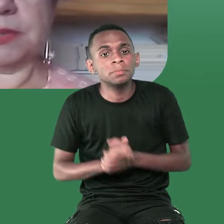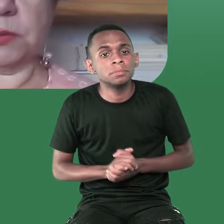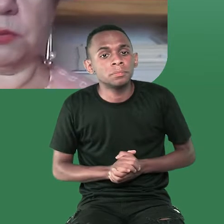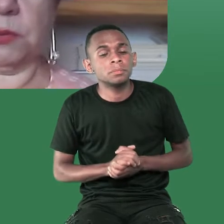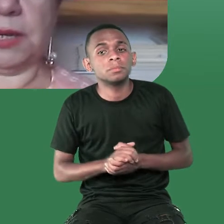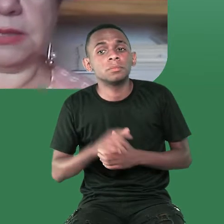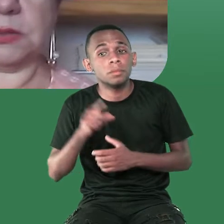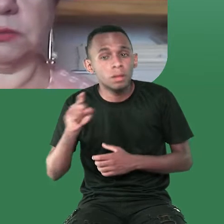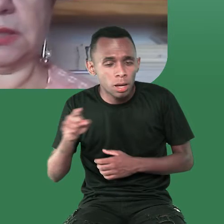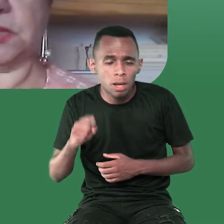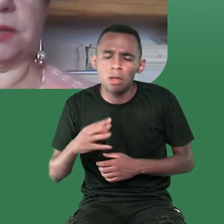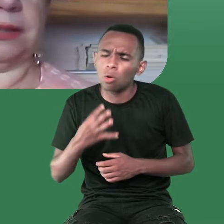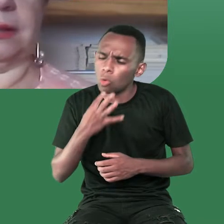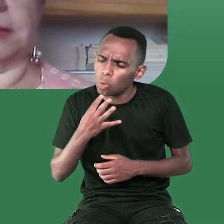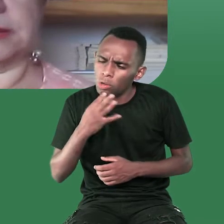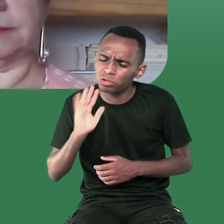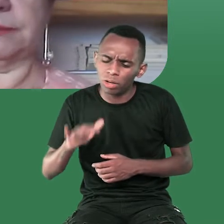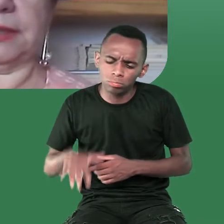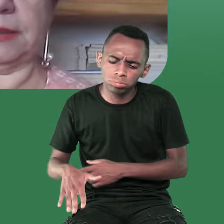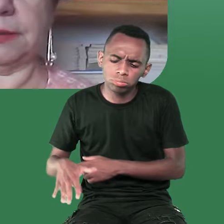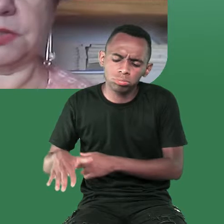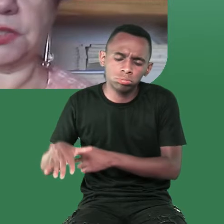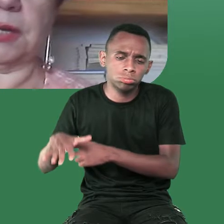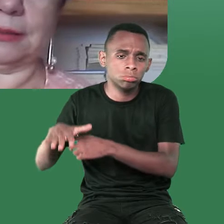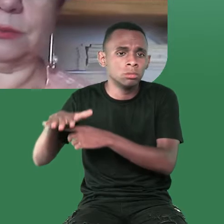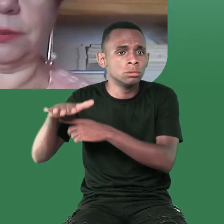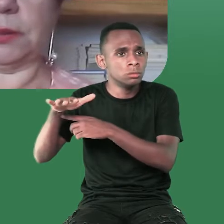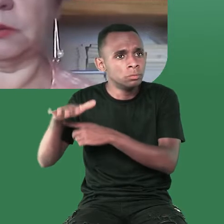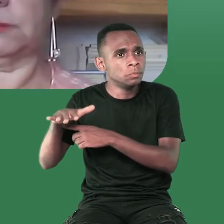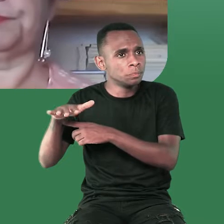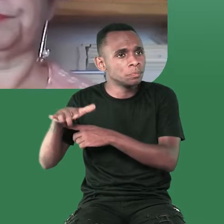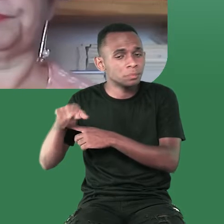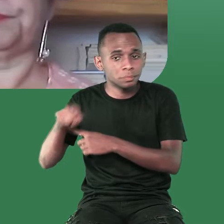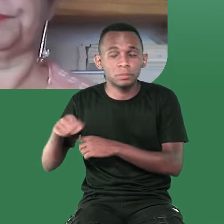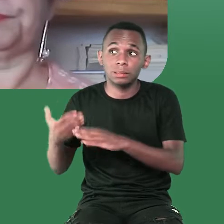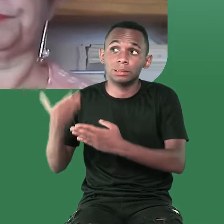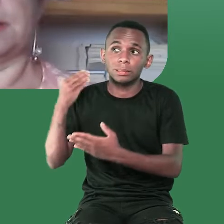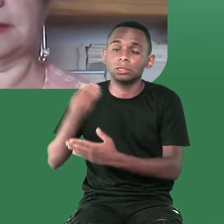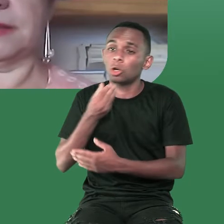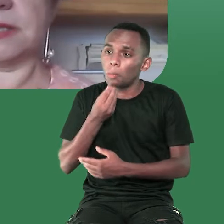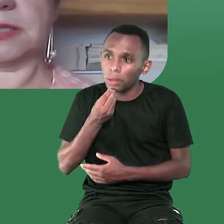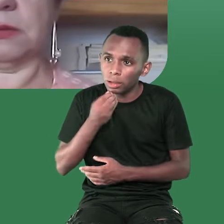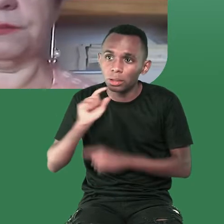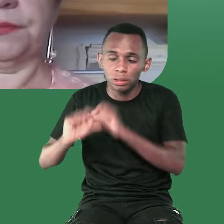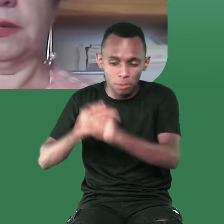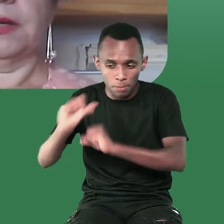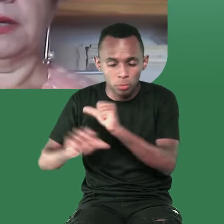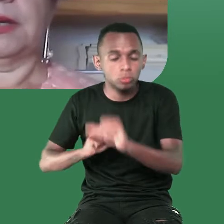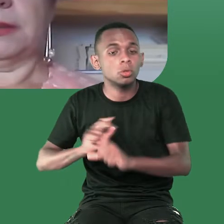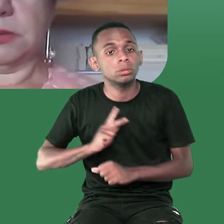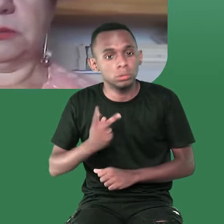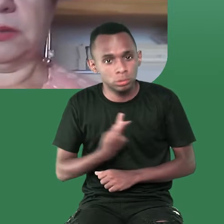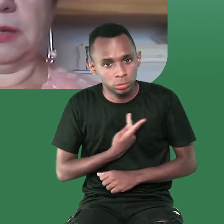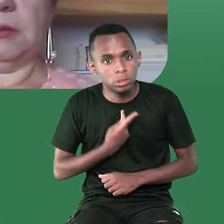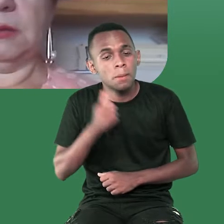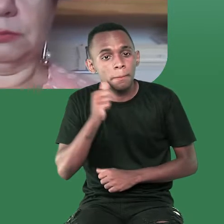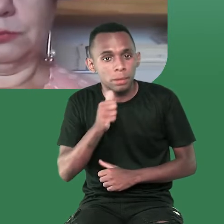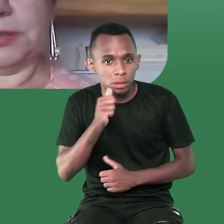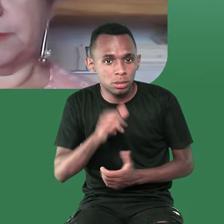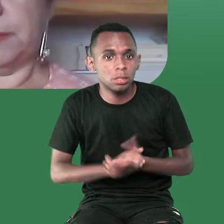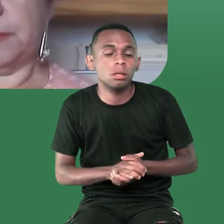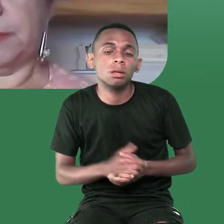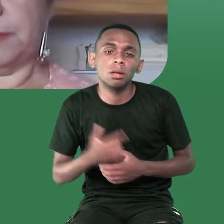e é uma pessoa que eu conheço desde criança, né, desde que era um menino, depois ela fez a transição. Então, assim, eu